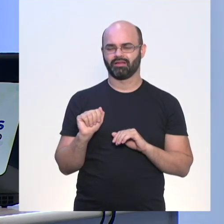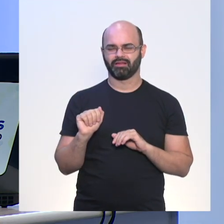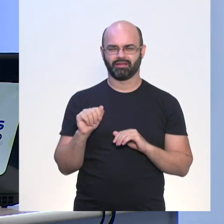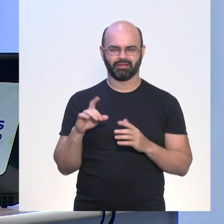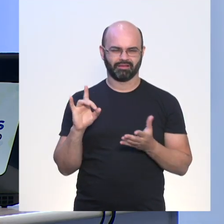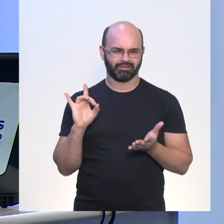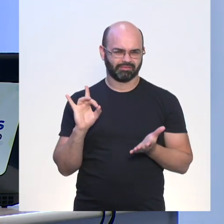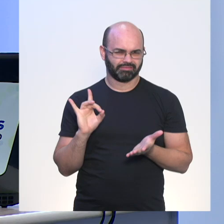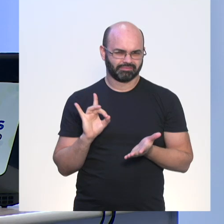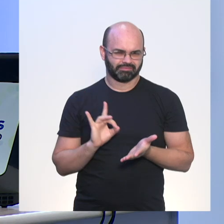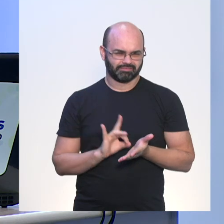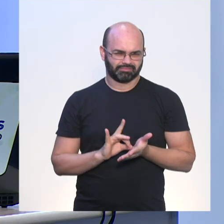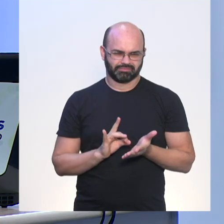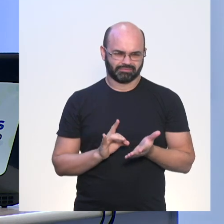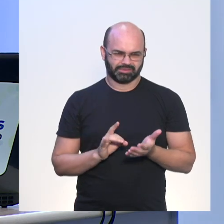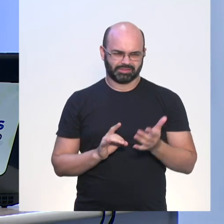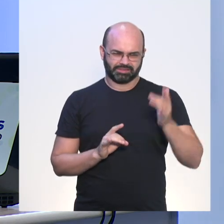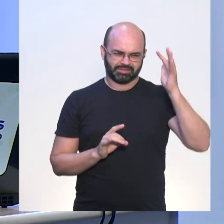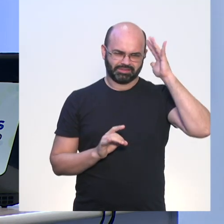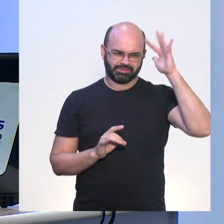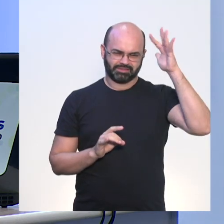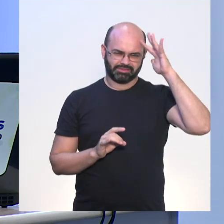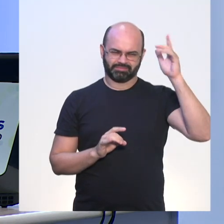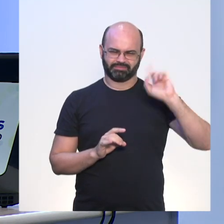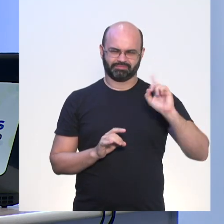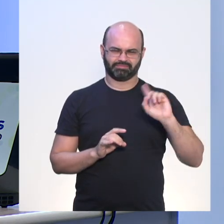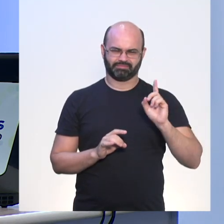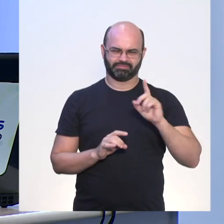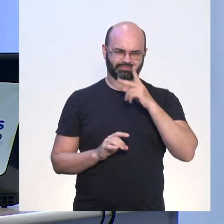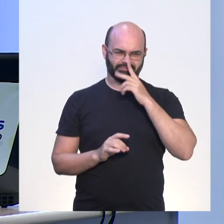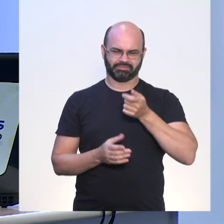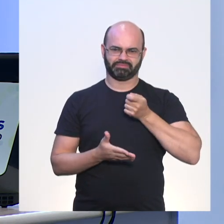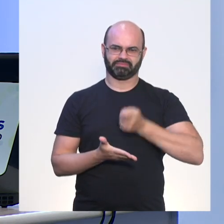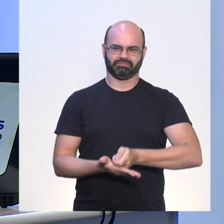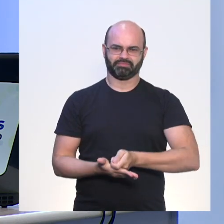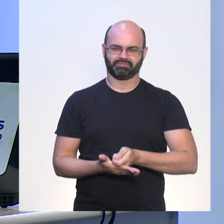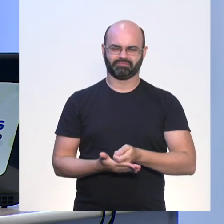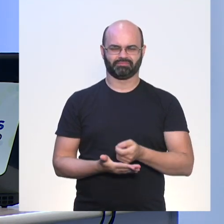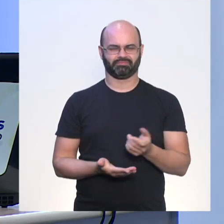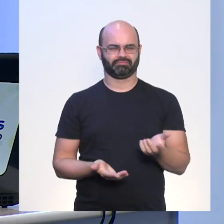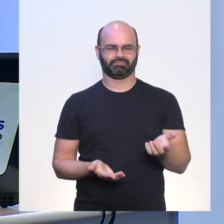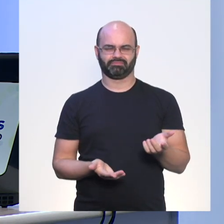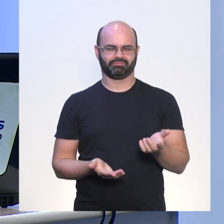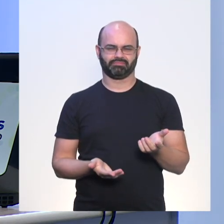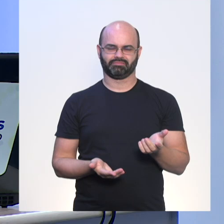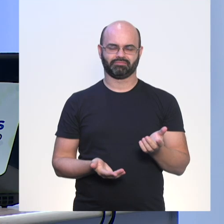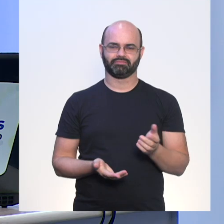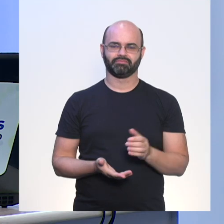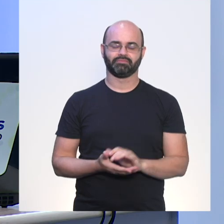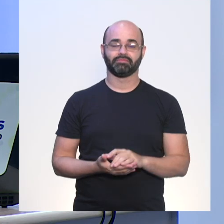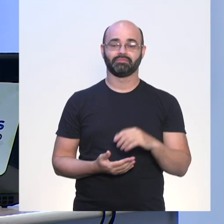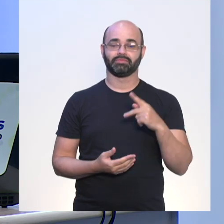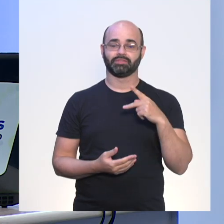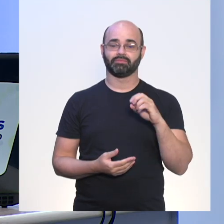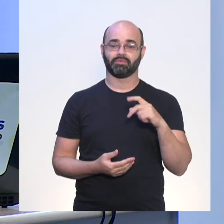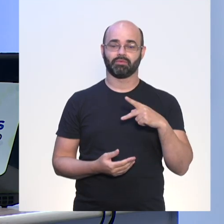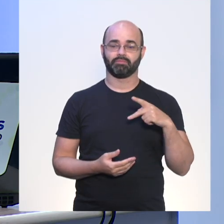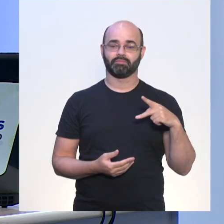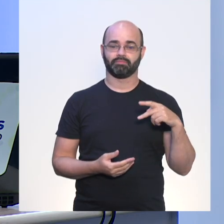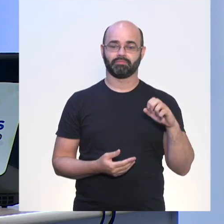teoria científica, né? Então, esse critério da falseabilidade, né, que o Popper